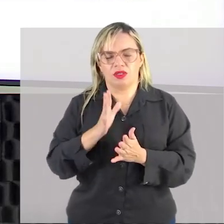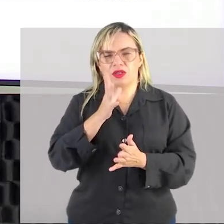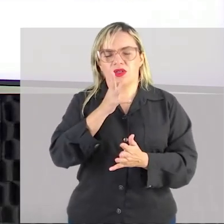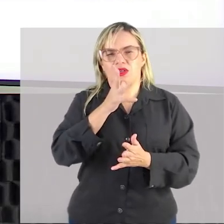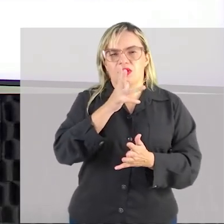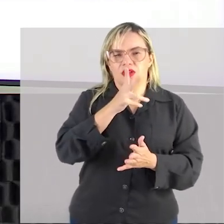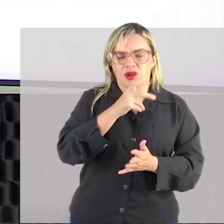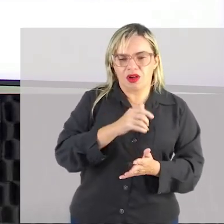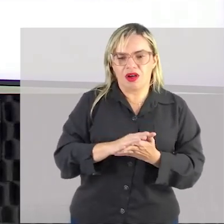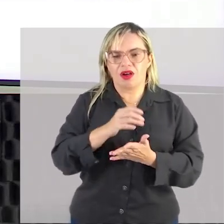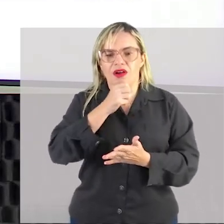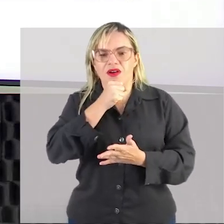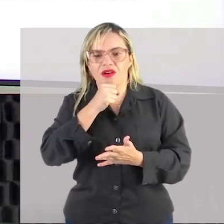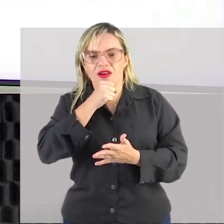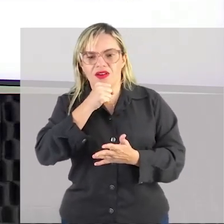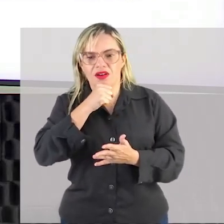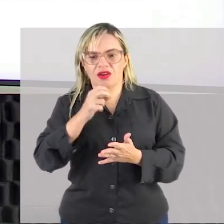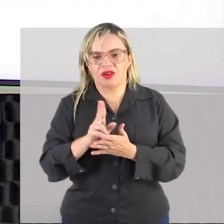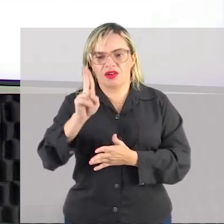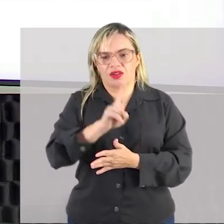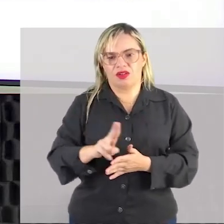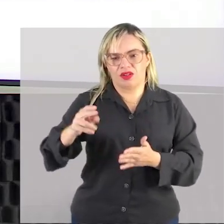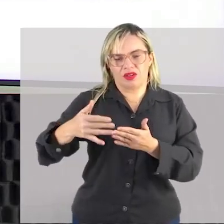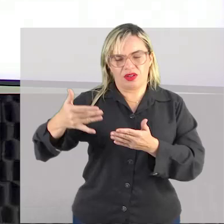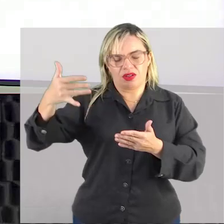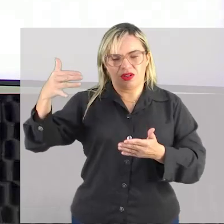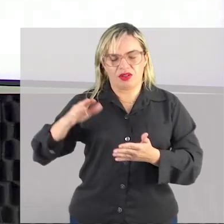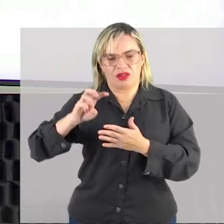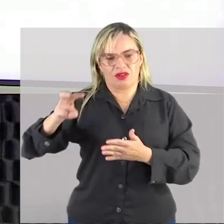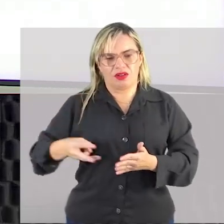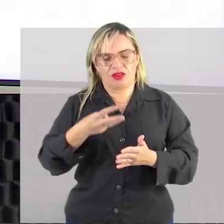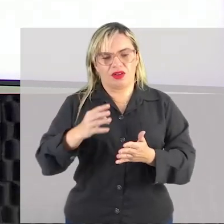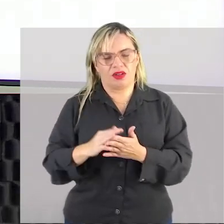apenas nos últimos anos passou a ser investigada pela ciência ocidental.